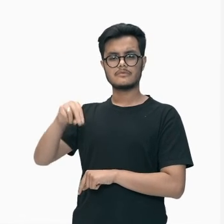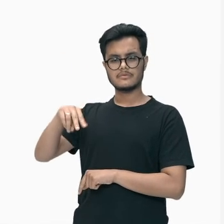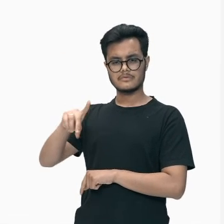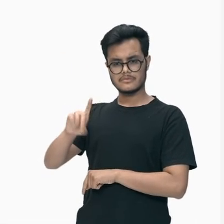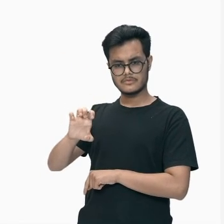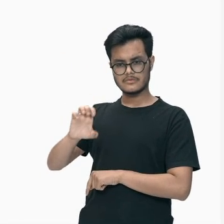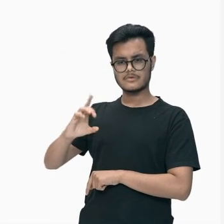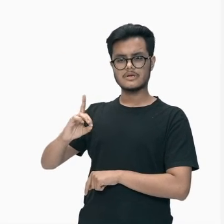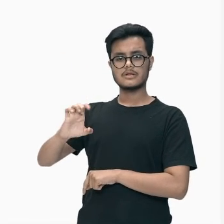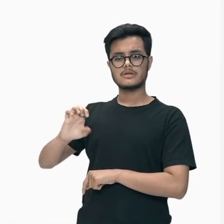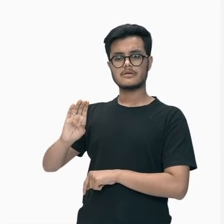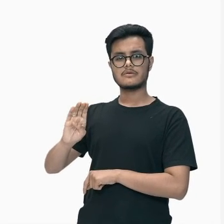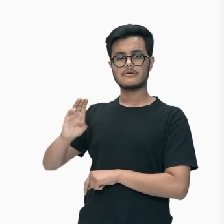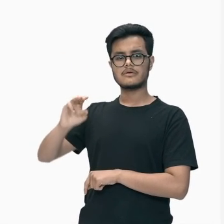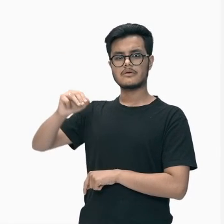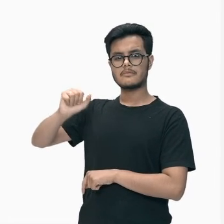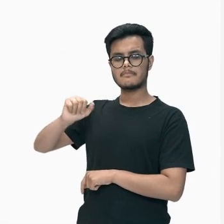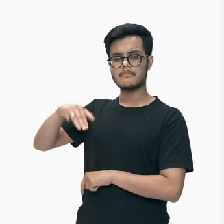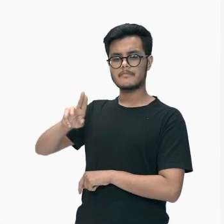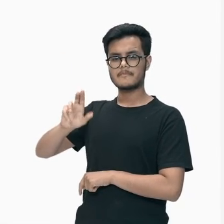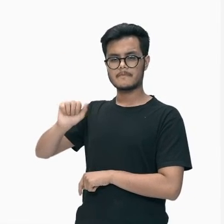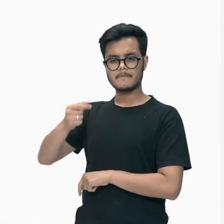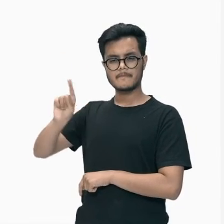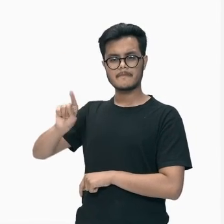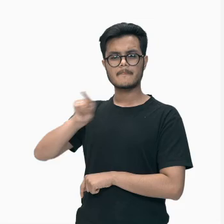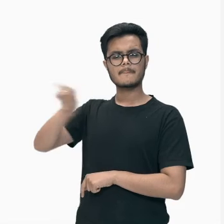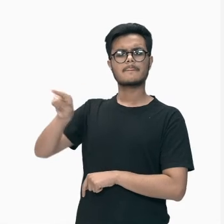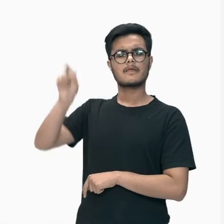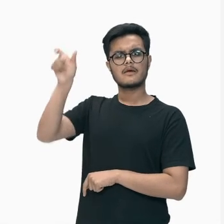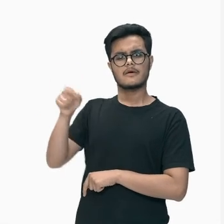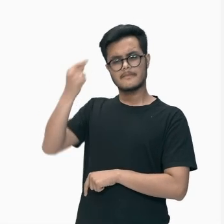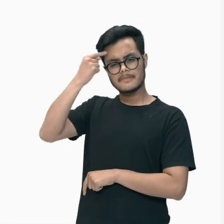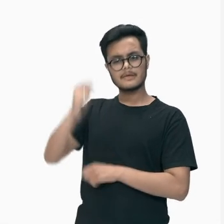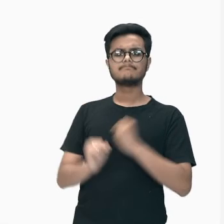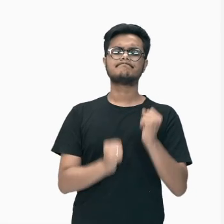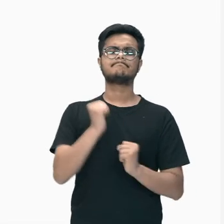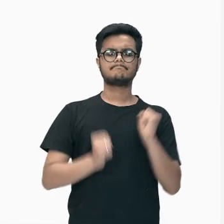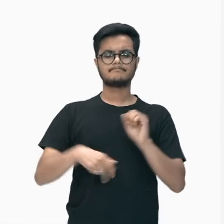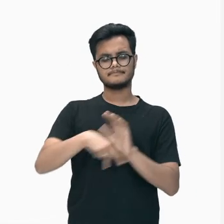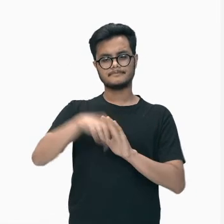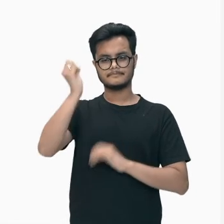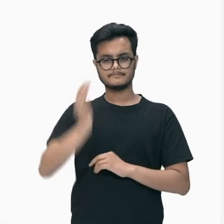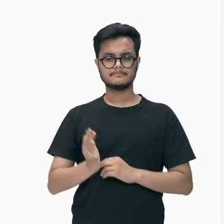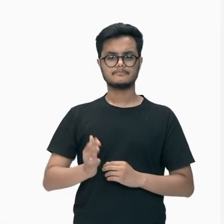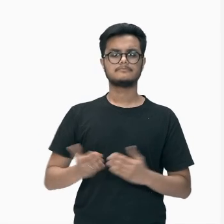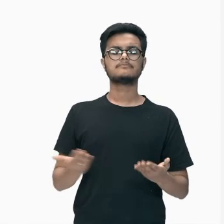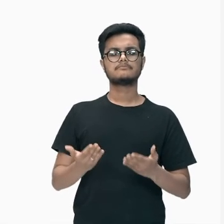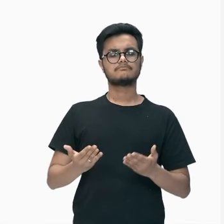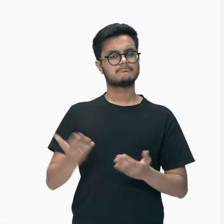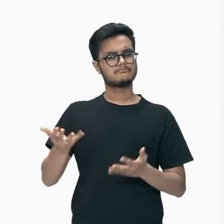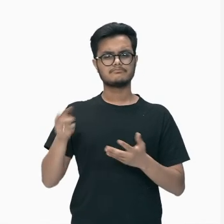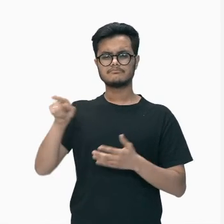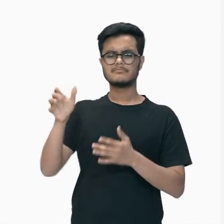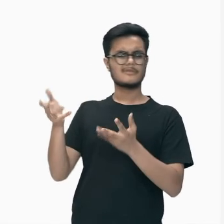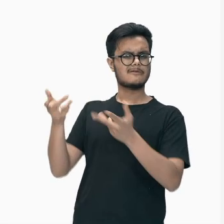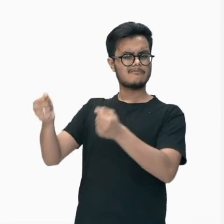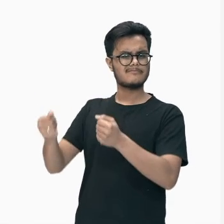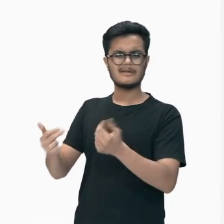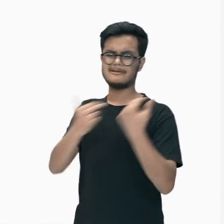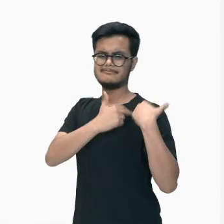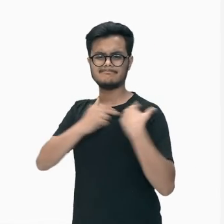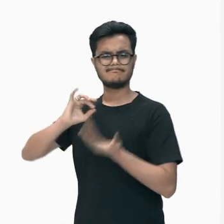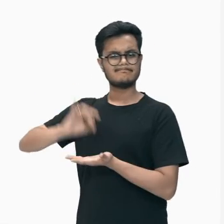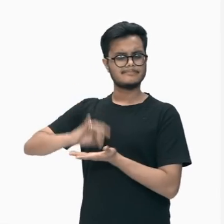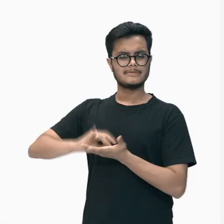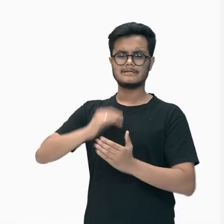depois se tornou Barão de Mauá, que foi um grande idealizador da indústria nacional, um cara que teve assim, um papel fundamental,